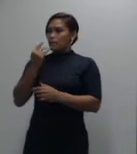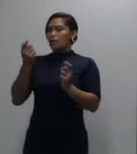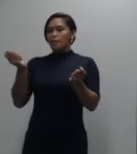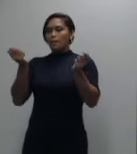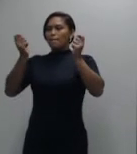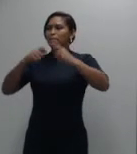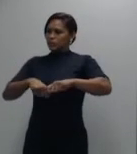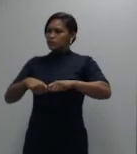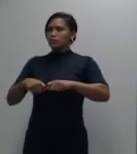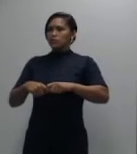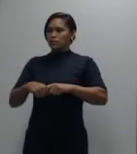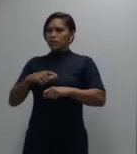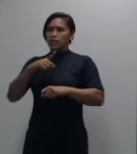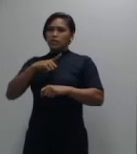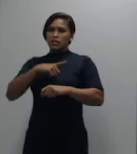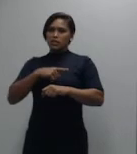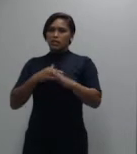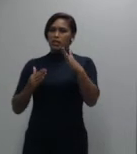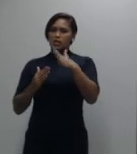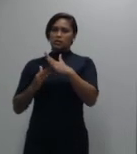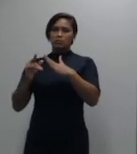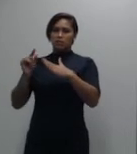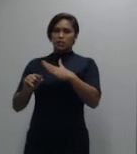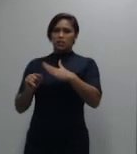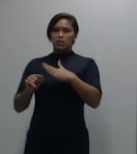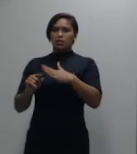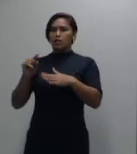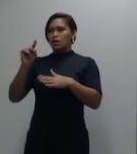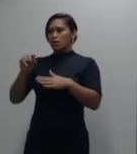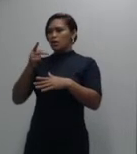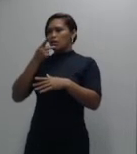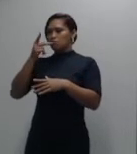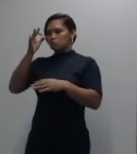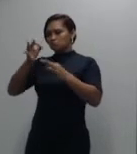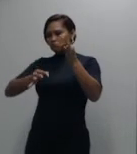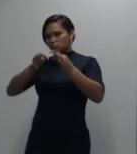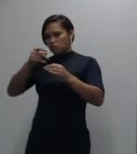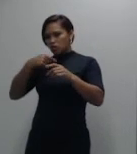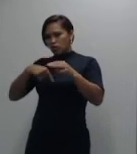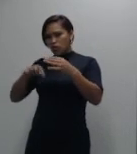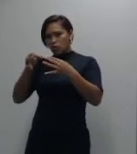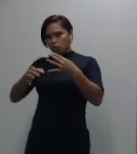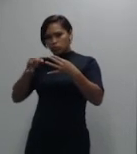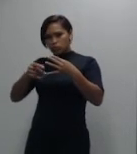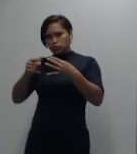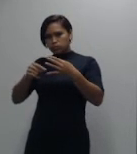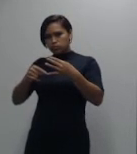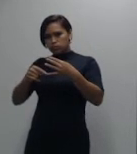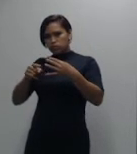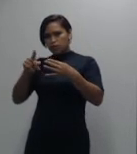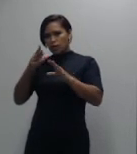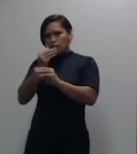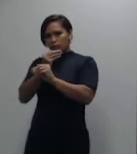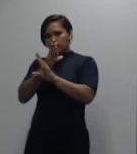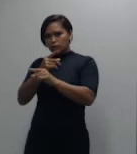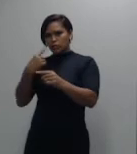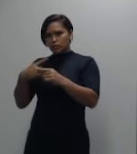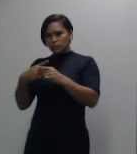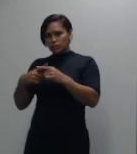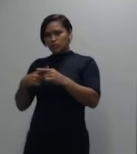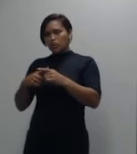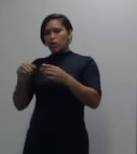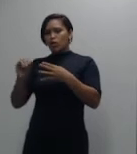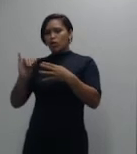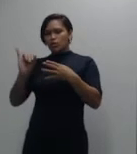não é curso teria se limitado a sua excelência indicou o processo para julgamento na sessão virtual por conta de se tratar de um